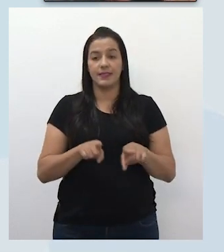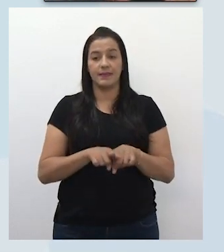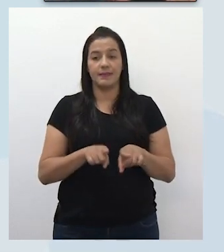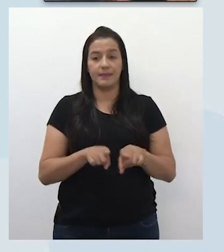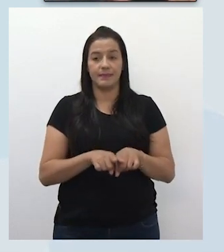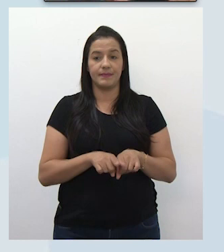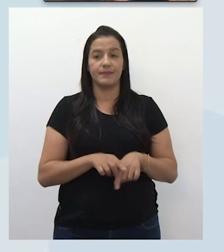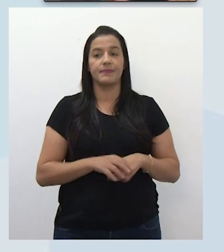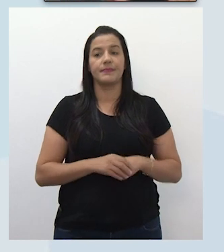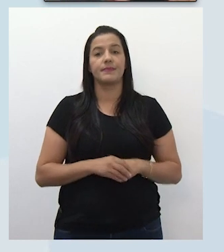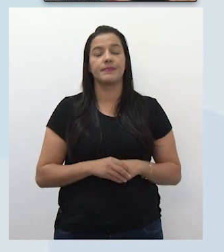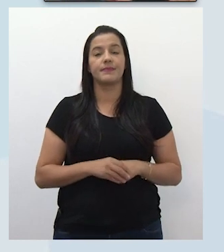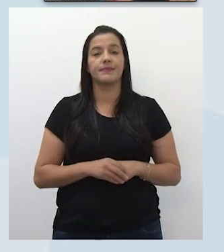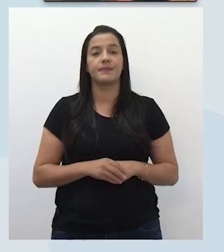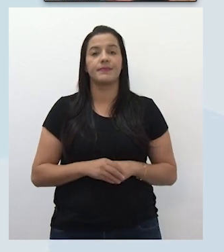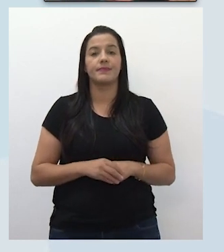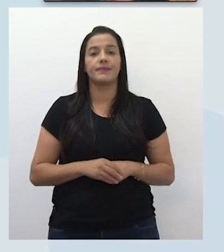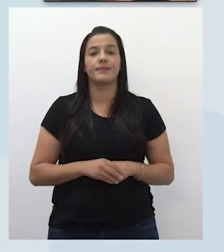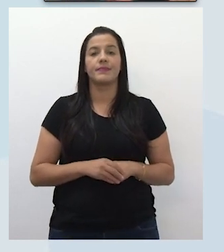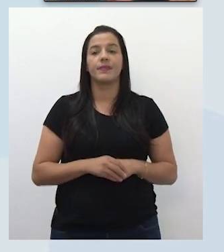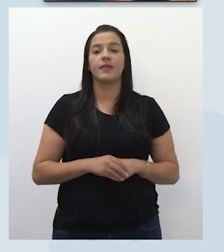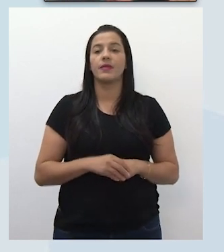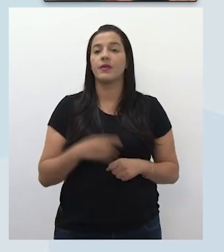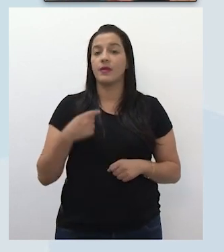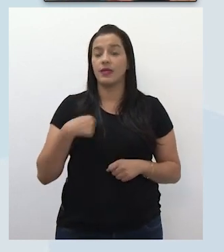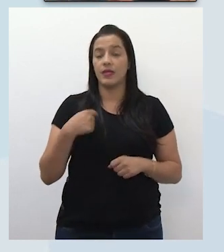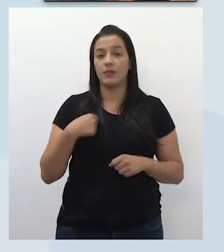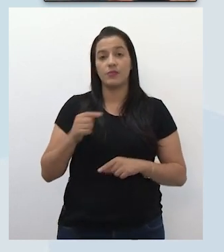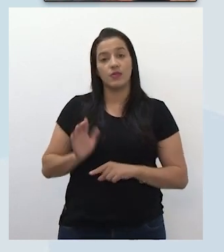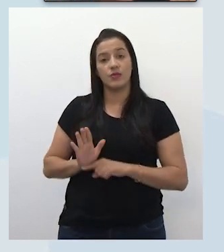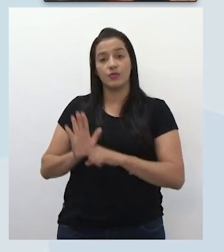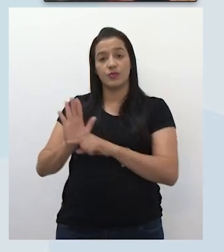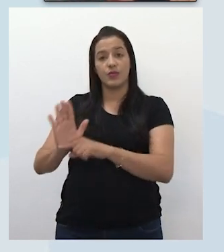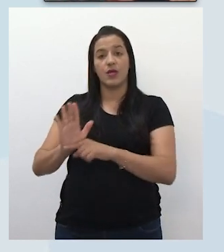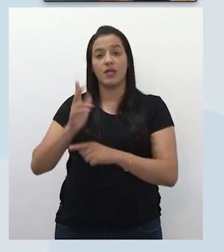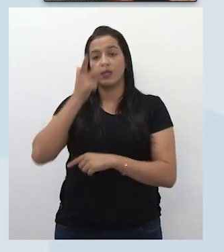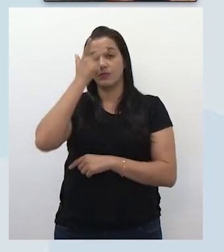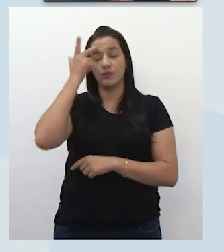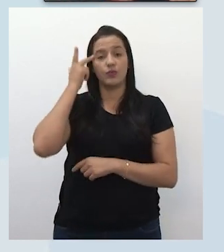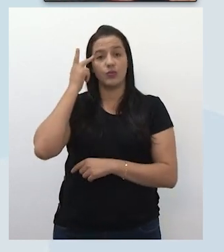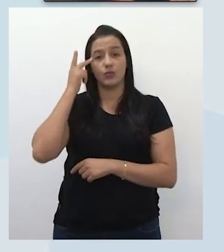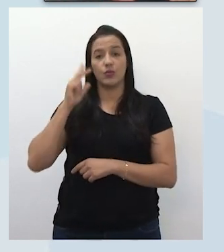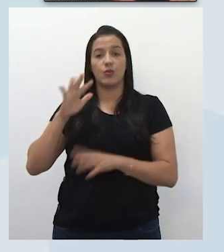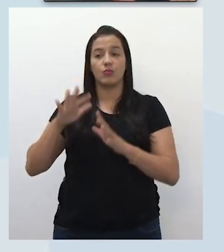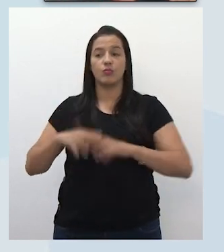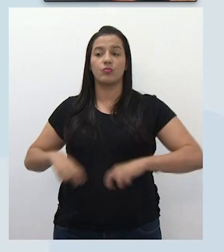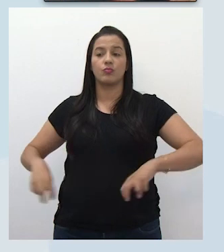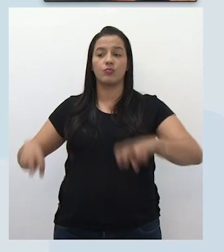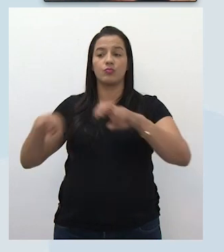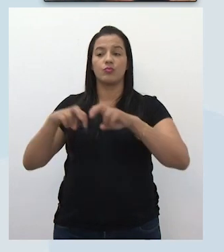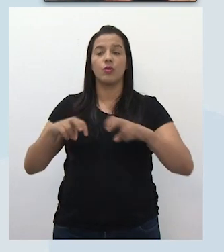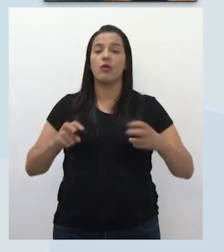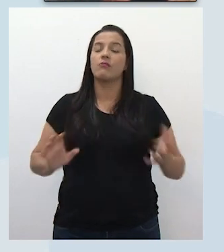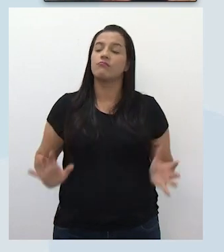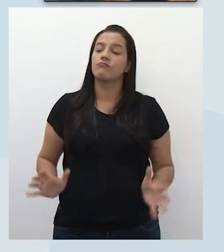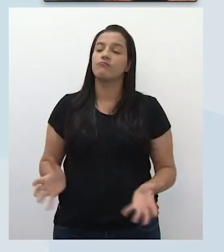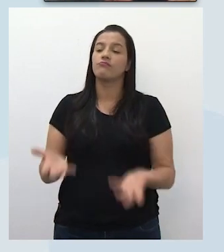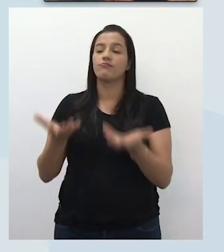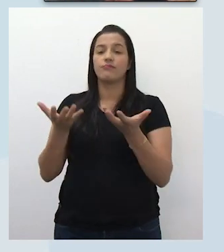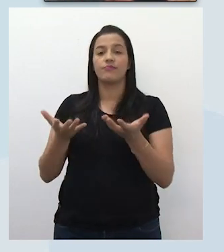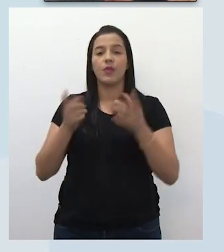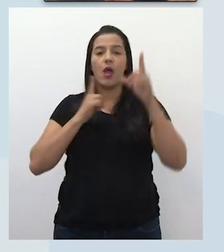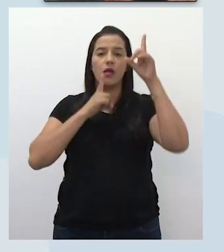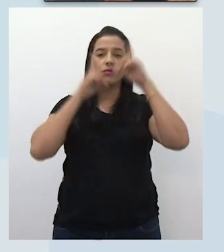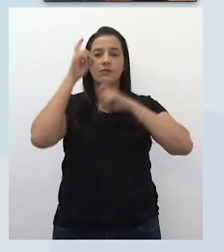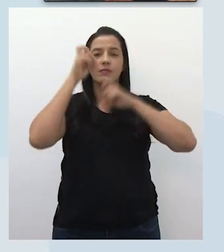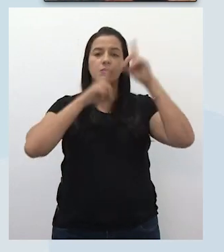que sempre inspirar as pessoas que estão em interlocução conosco com expressões faciais